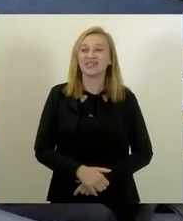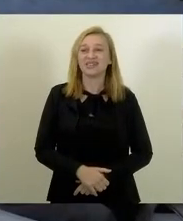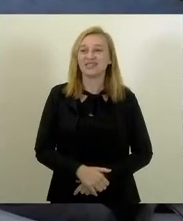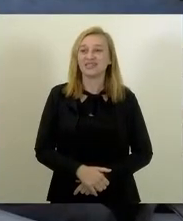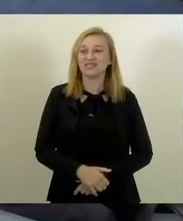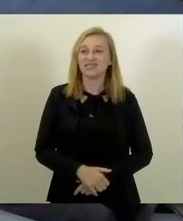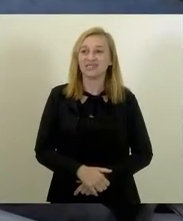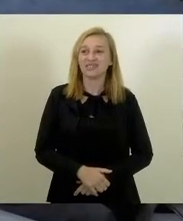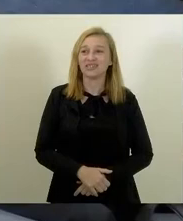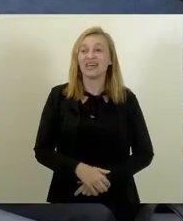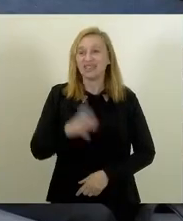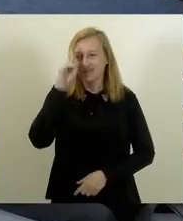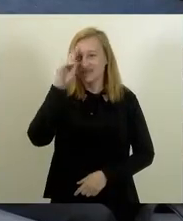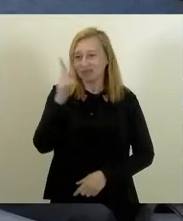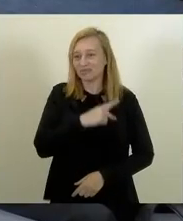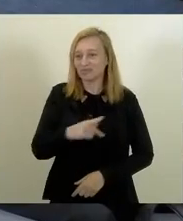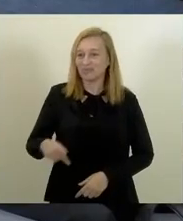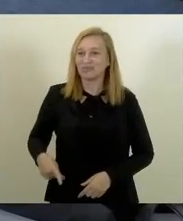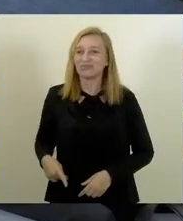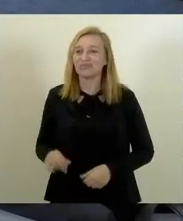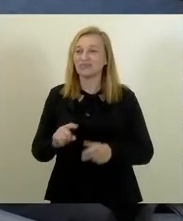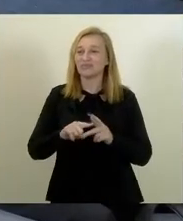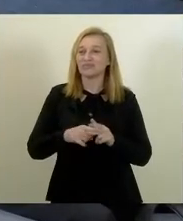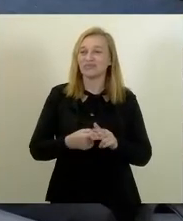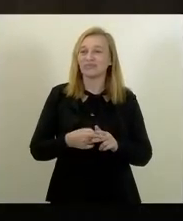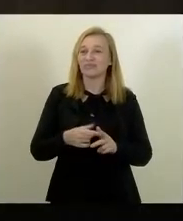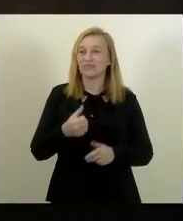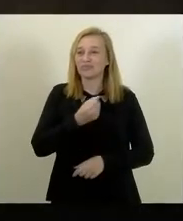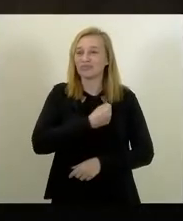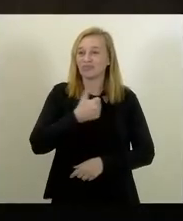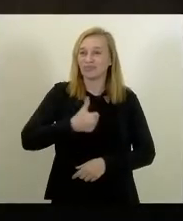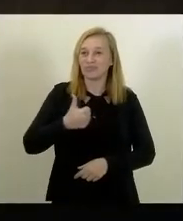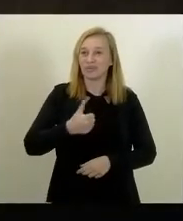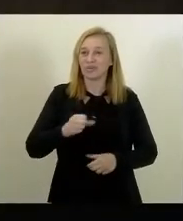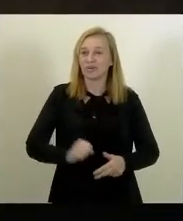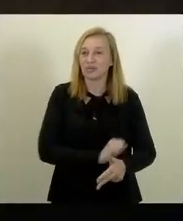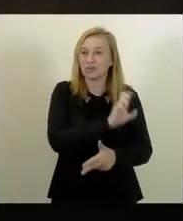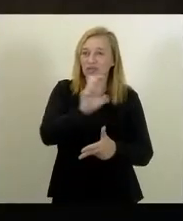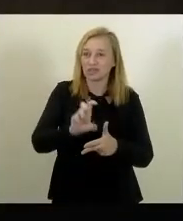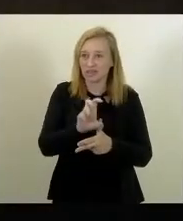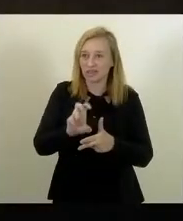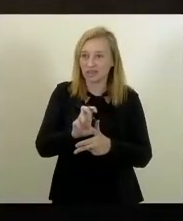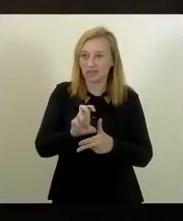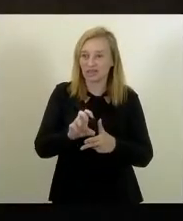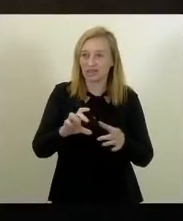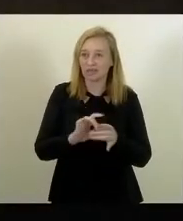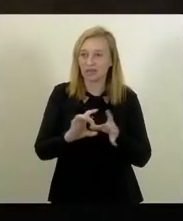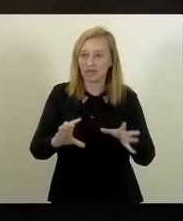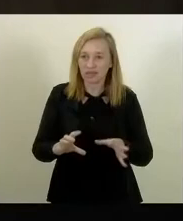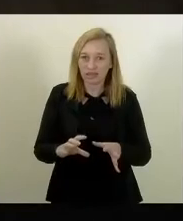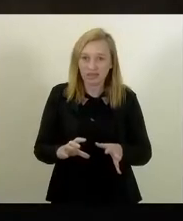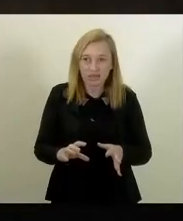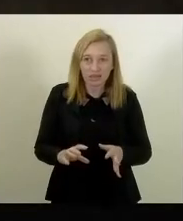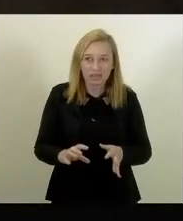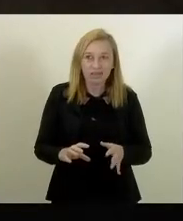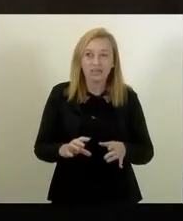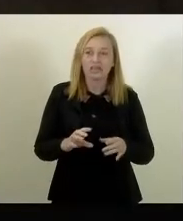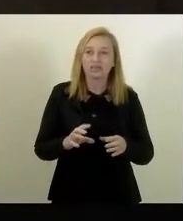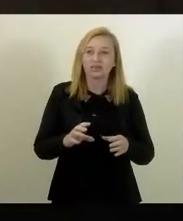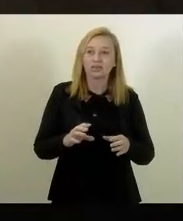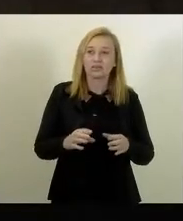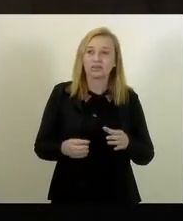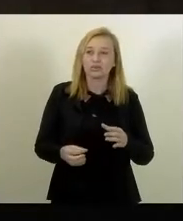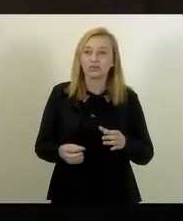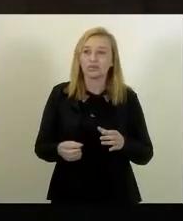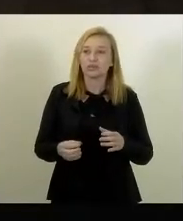Márcio. Senhor presidente, a modificativa 1, fica o Poder Executivo autorizado a conceder isenção sobre circulação de mercadoria